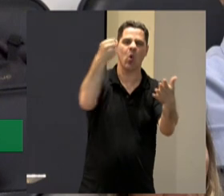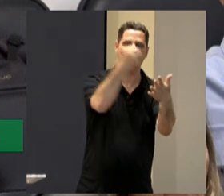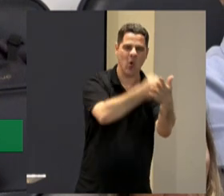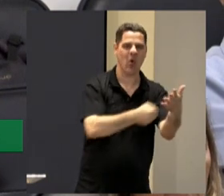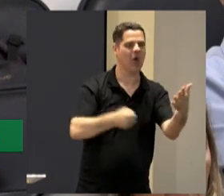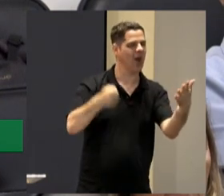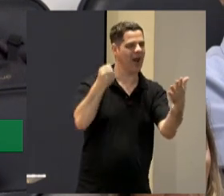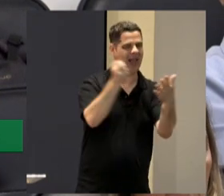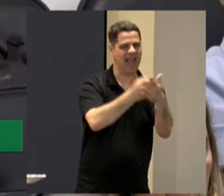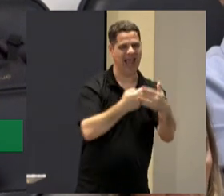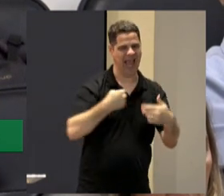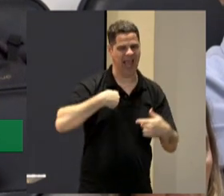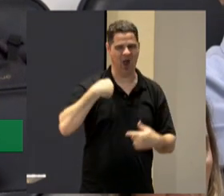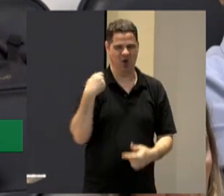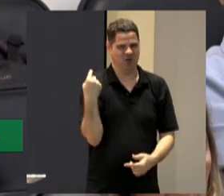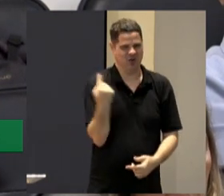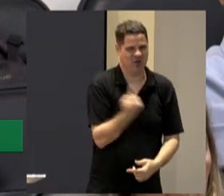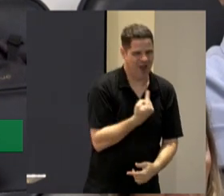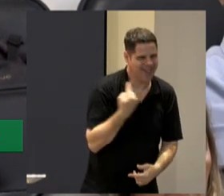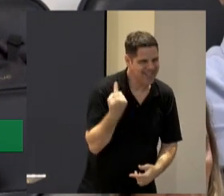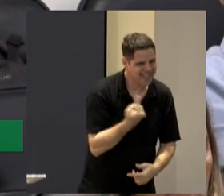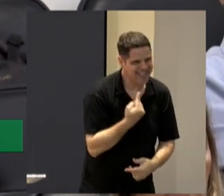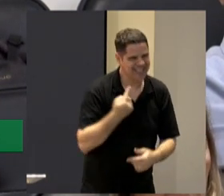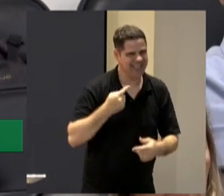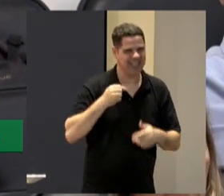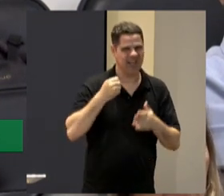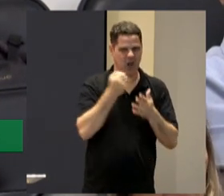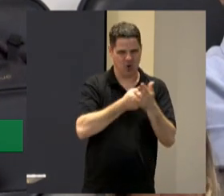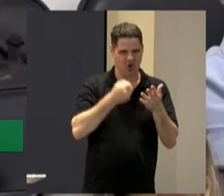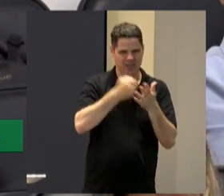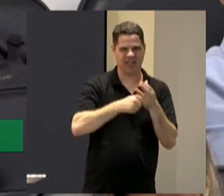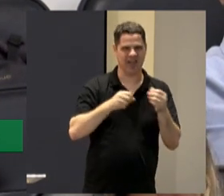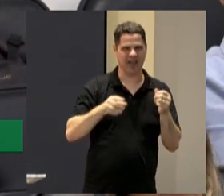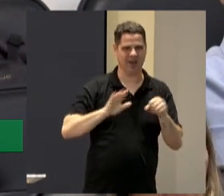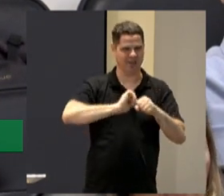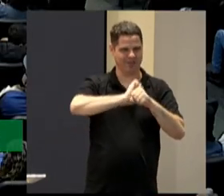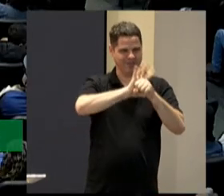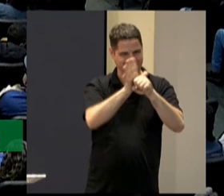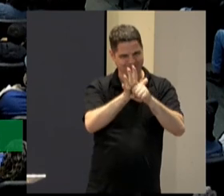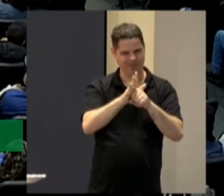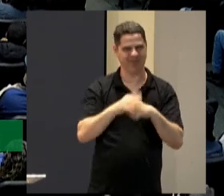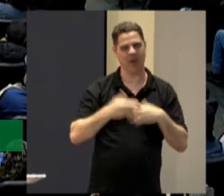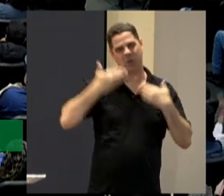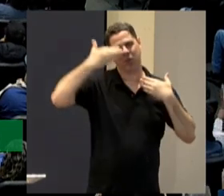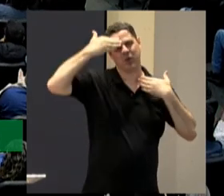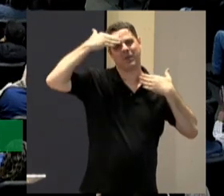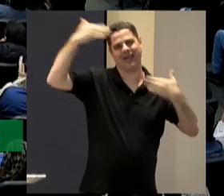eu não tô sozinha nessa luta dentro do meu campo. Obrigada.